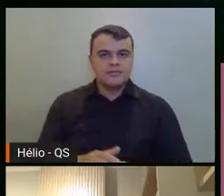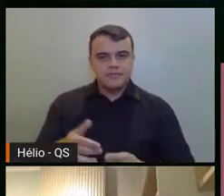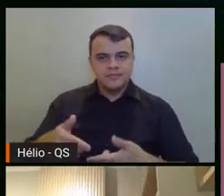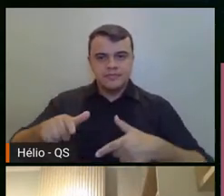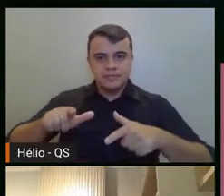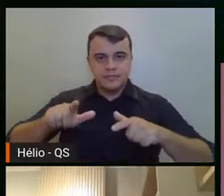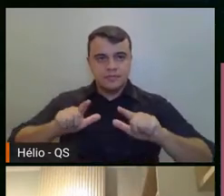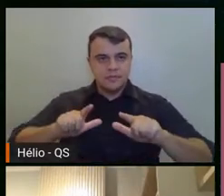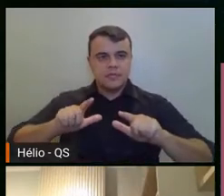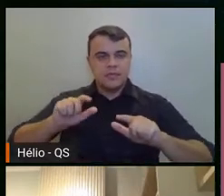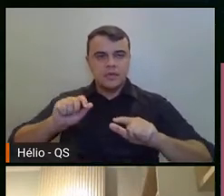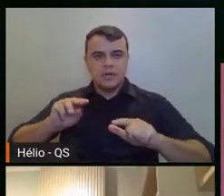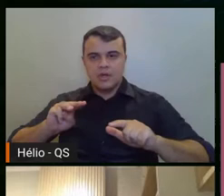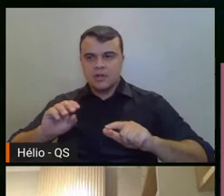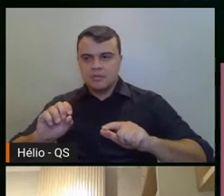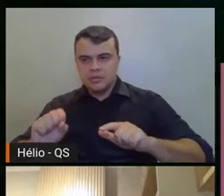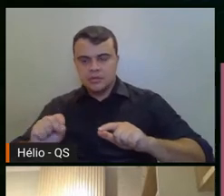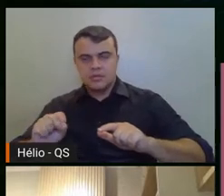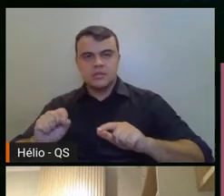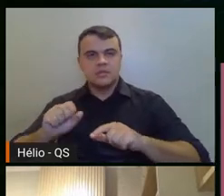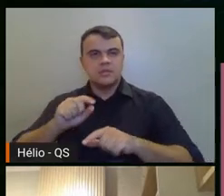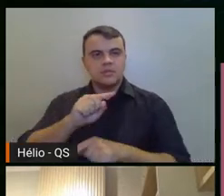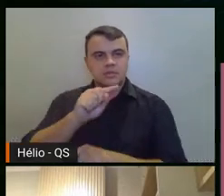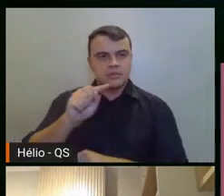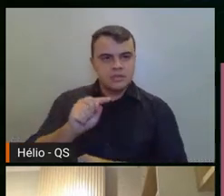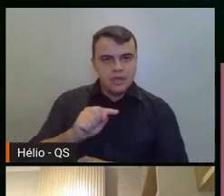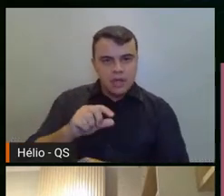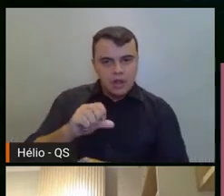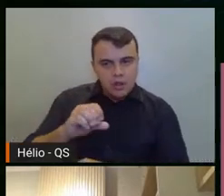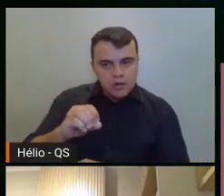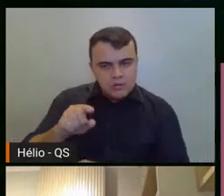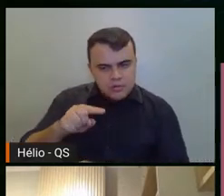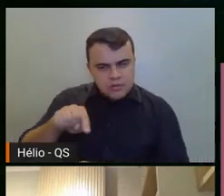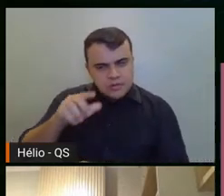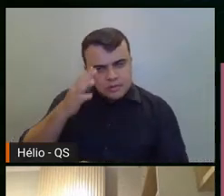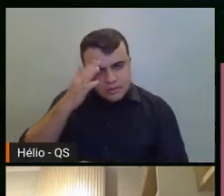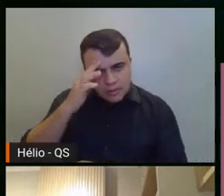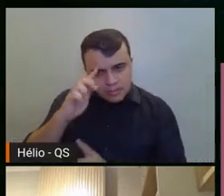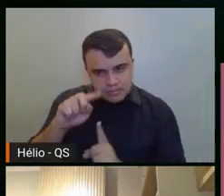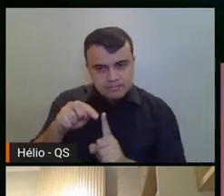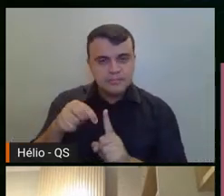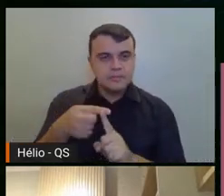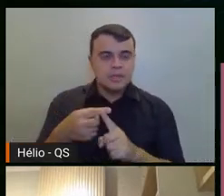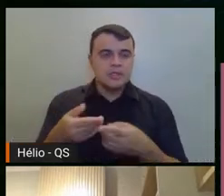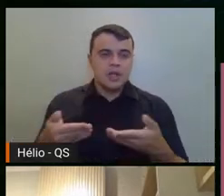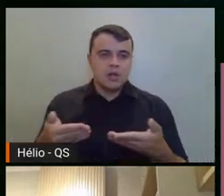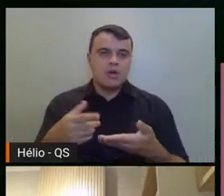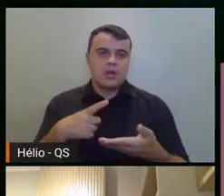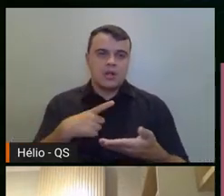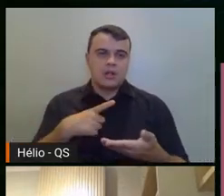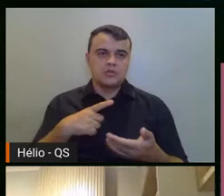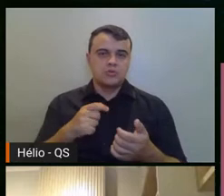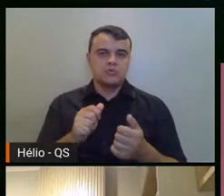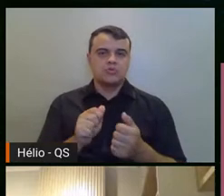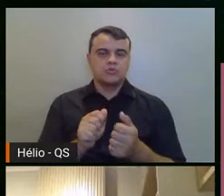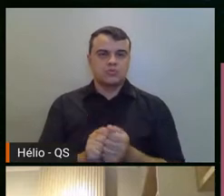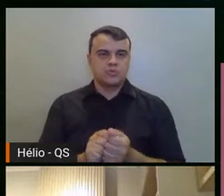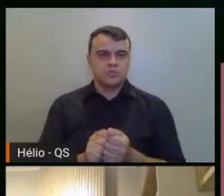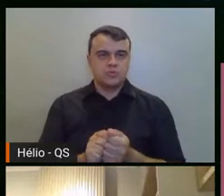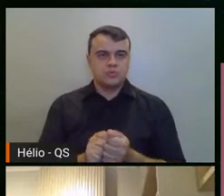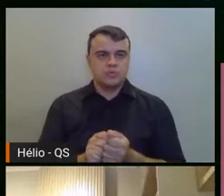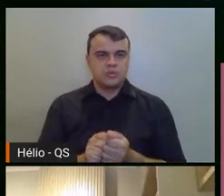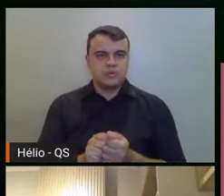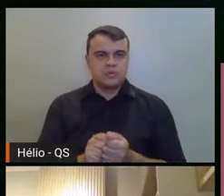a WS para ti né a z900 você que às vezes sabe mais do que o outro você vai se colocar ali e